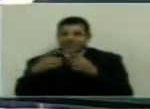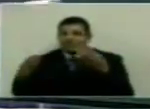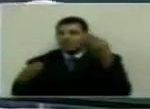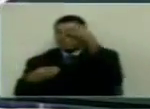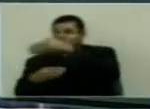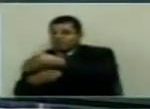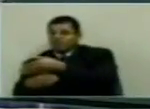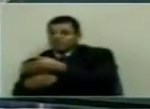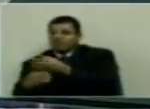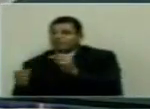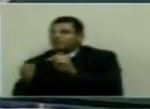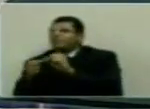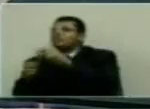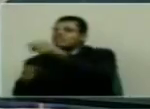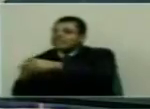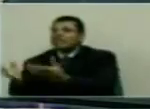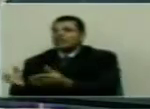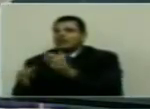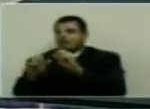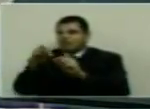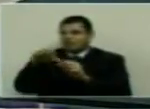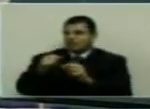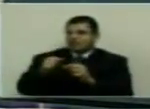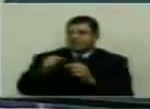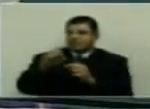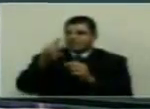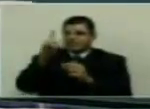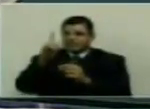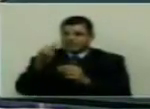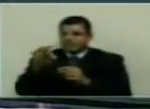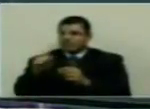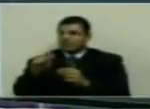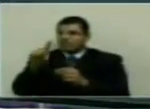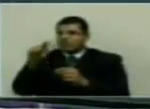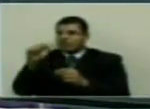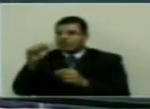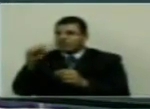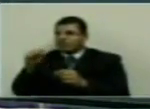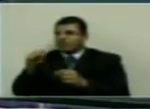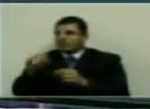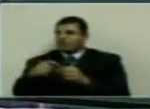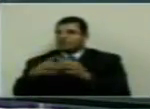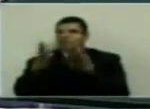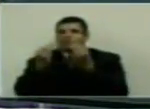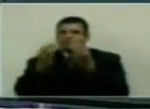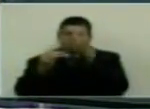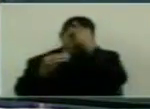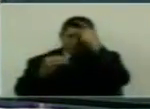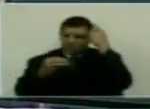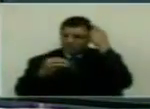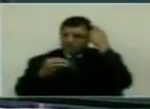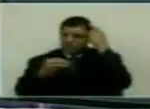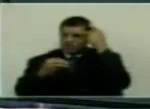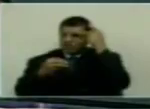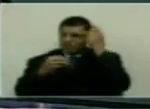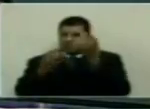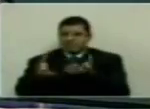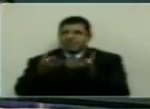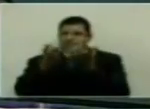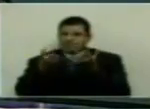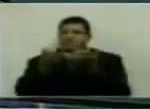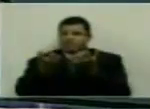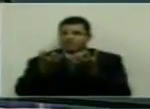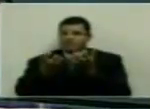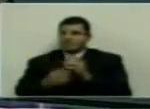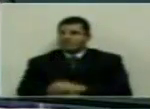a matriz das usinas de diesel para gás. Tem muita gente mamando nessa teta,